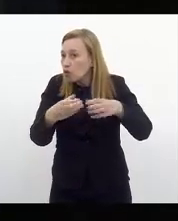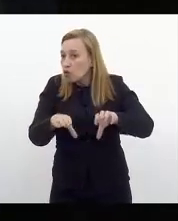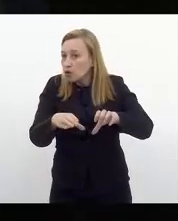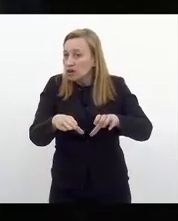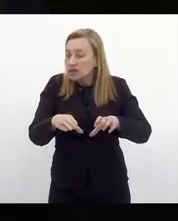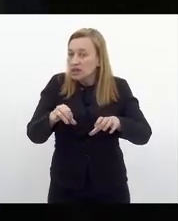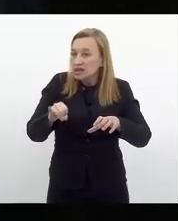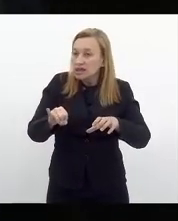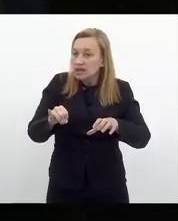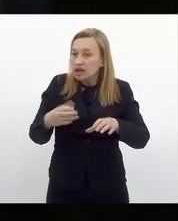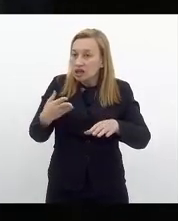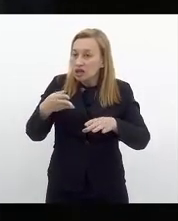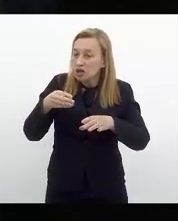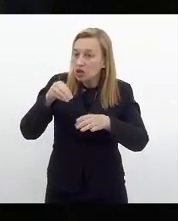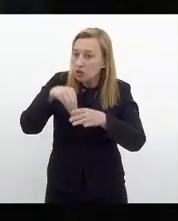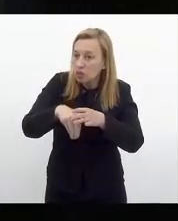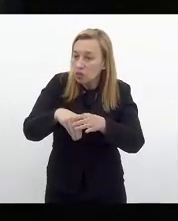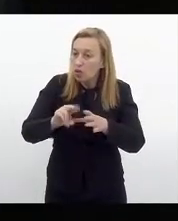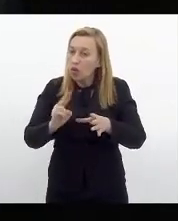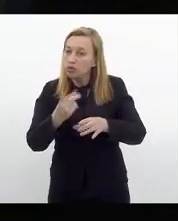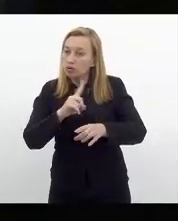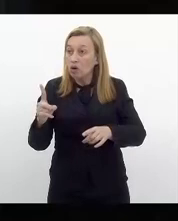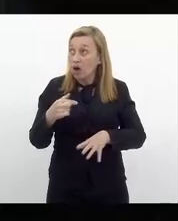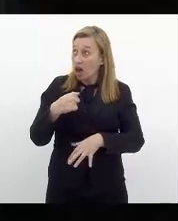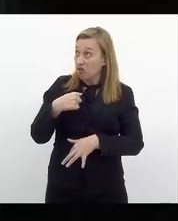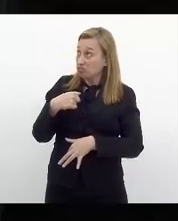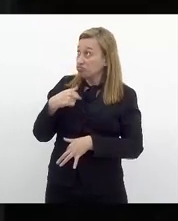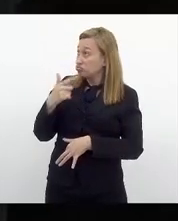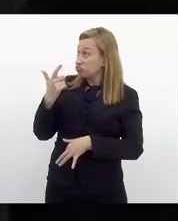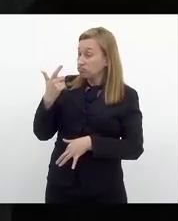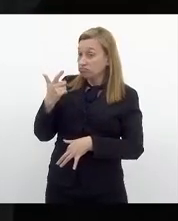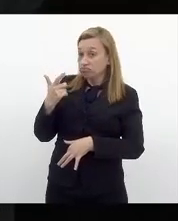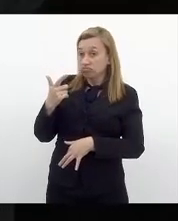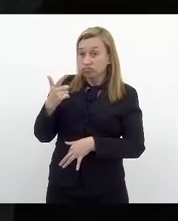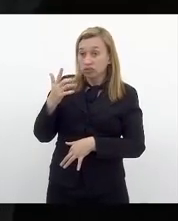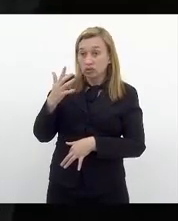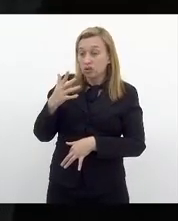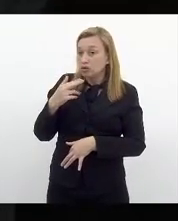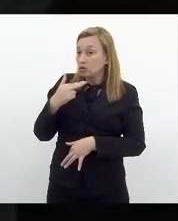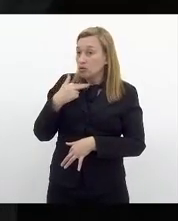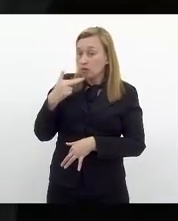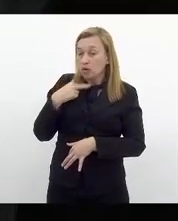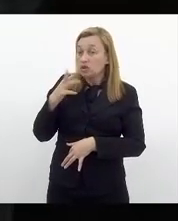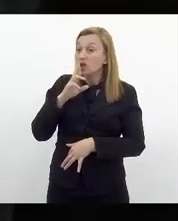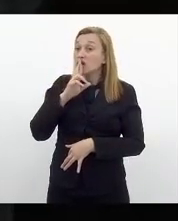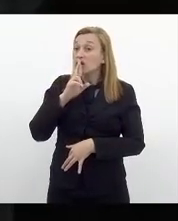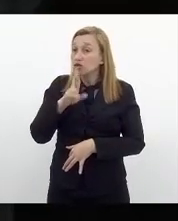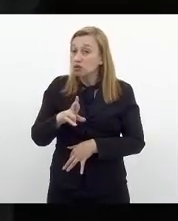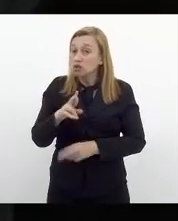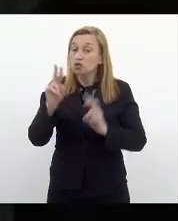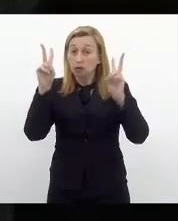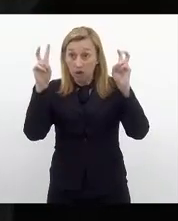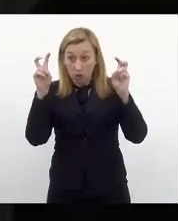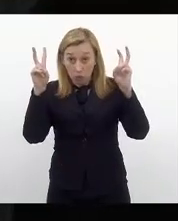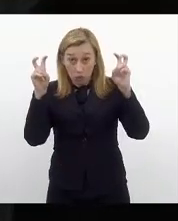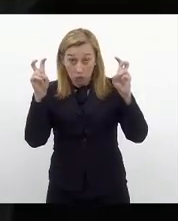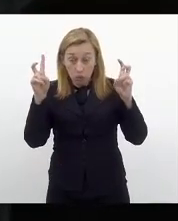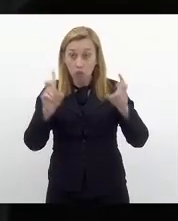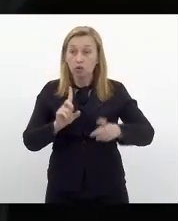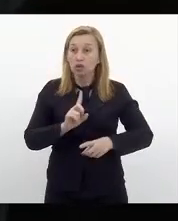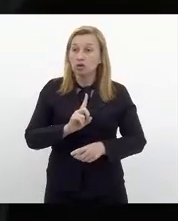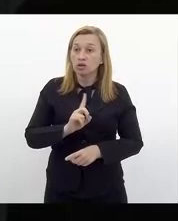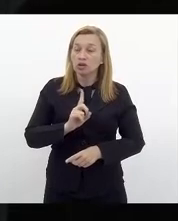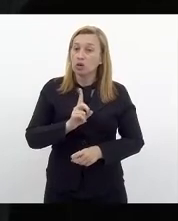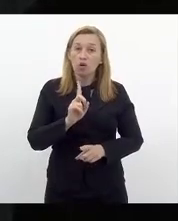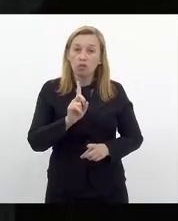cestinho eu não eu não sou a pessoa mais adequada para responder sobre isso tá esse não